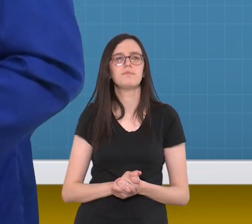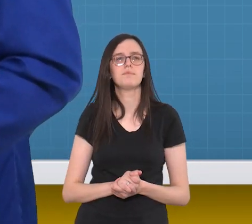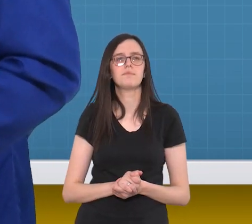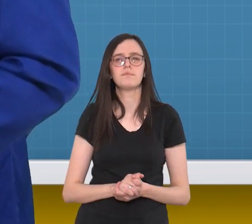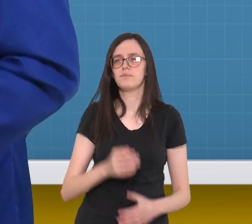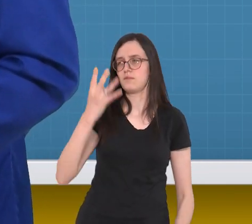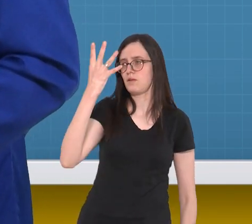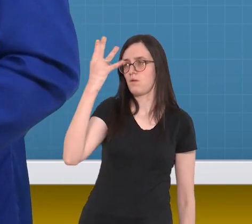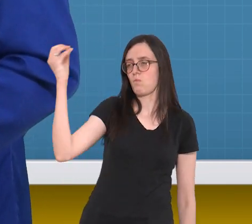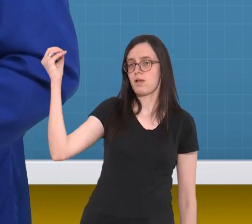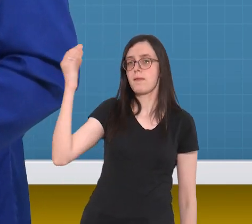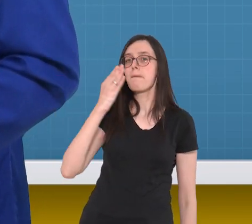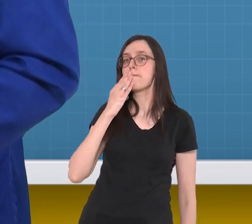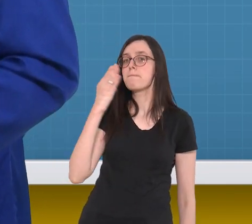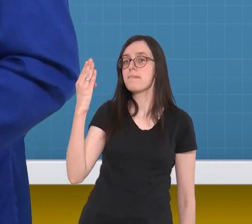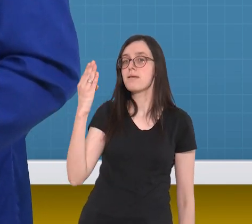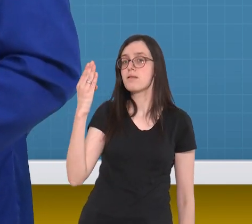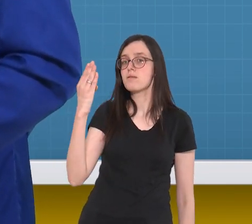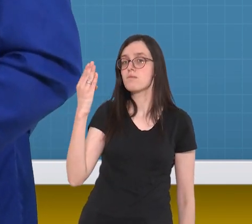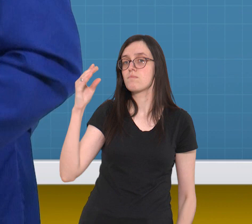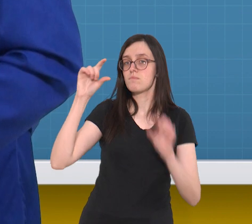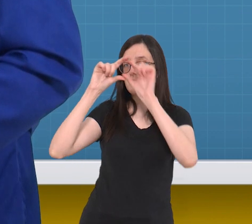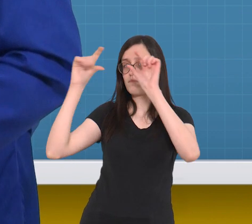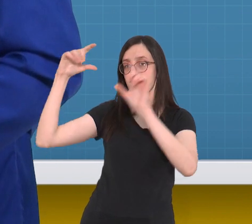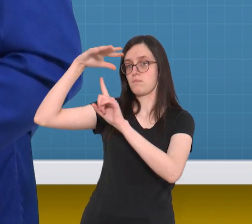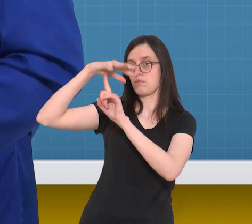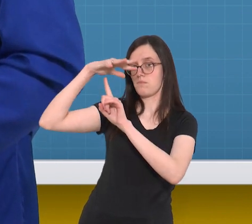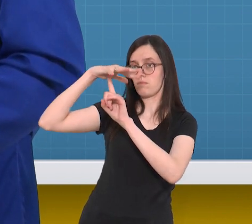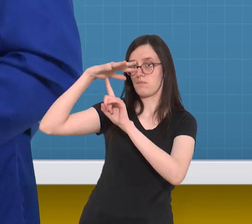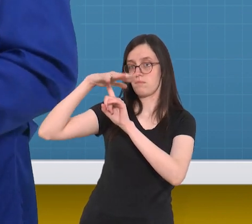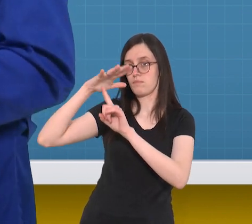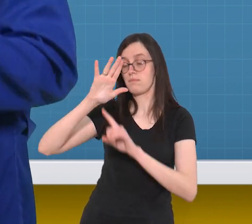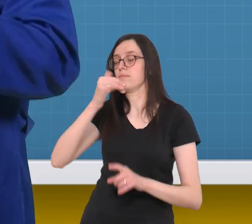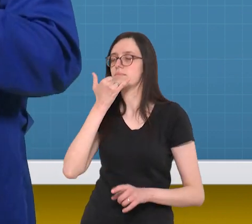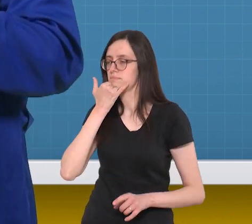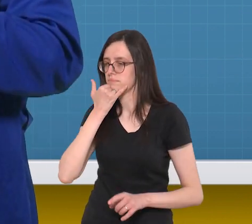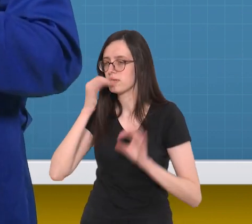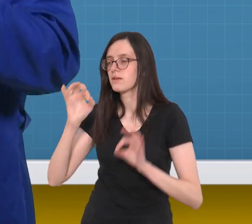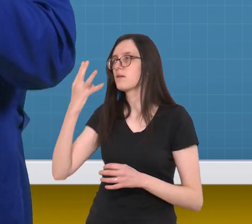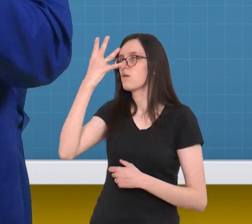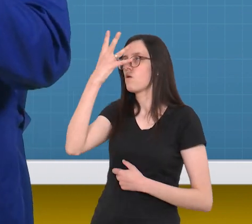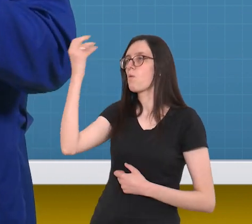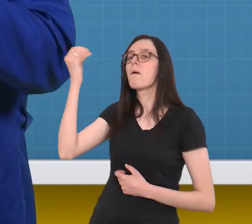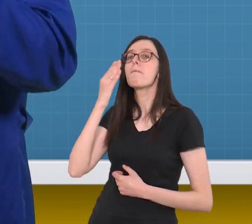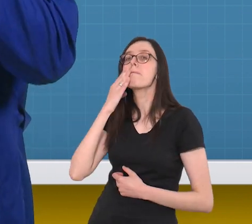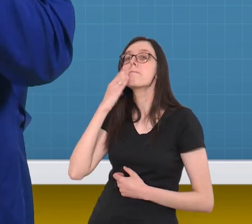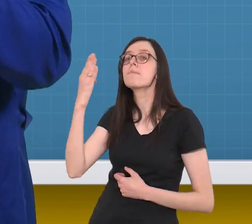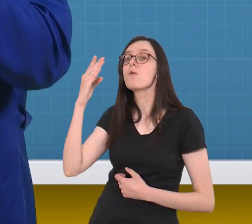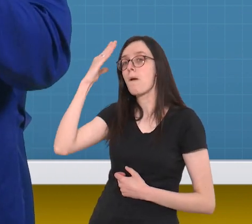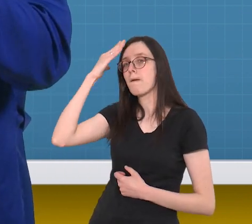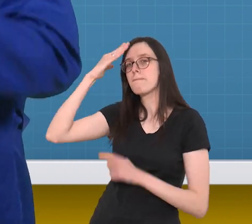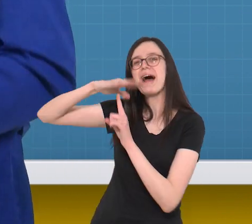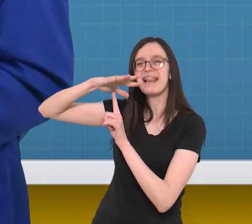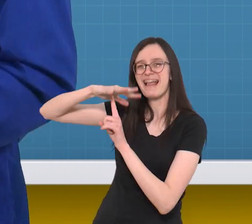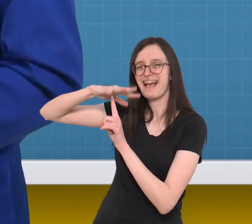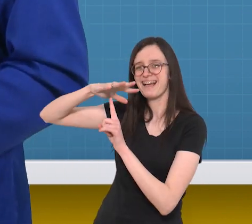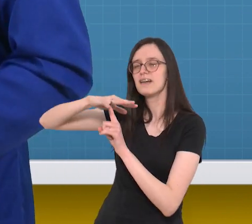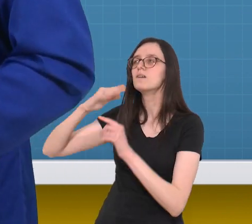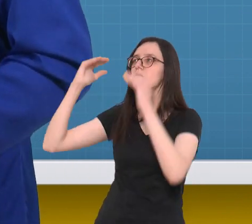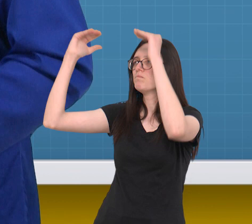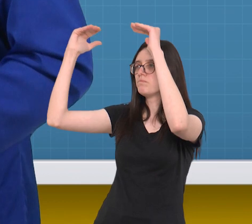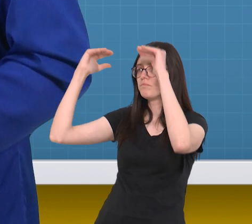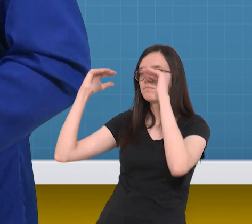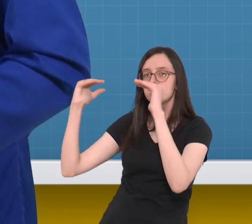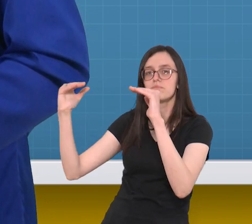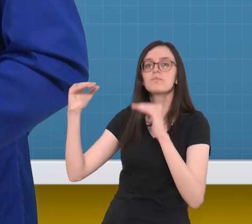400 bilhões, que é Curitiba, e logo abaixo os 80 bilhões, opa, errei, 400 bilhões, Paraná, né?